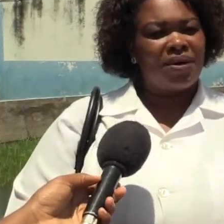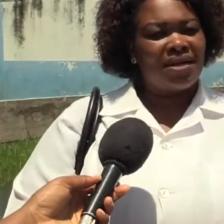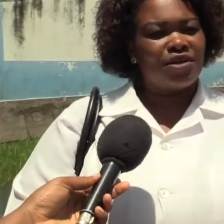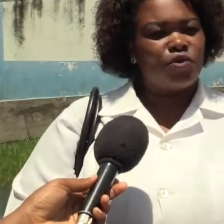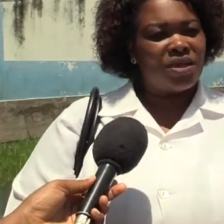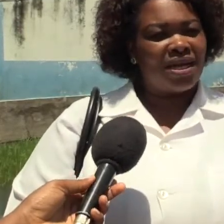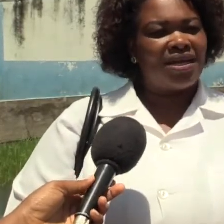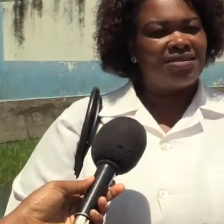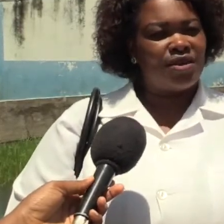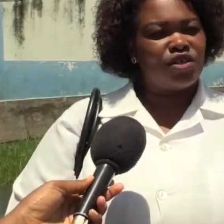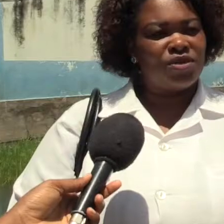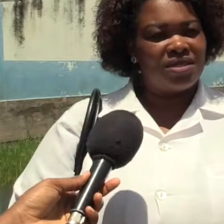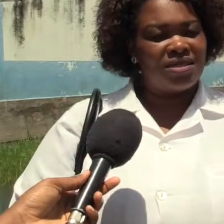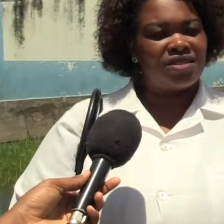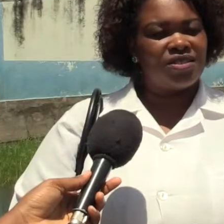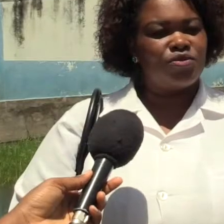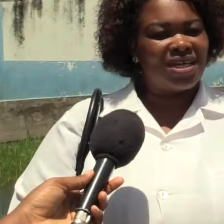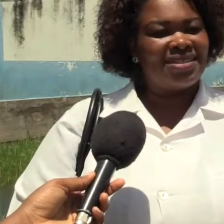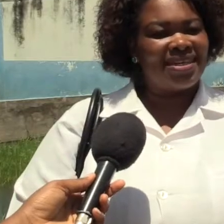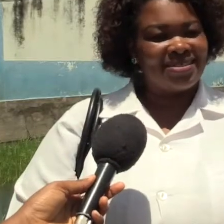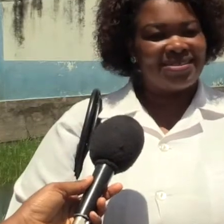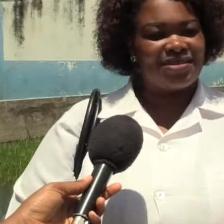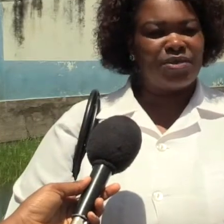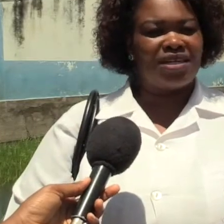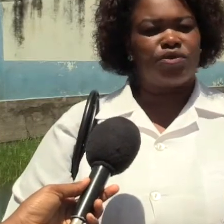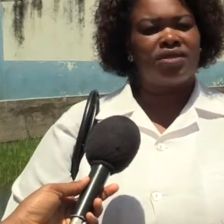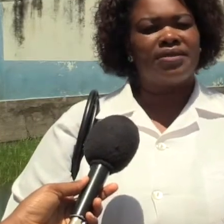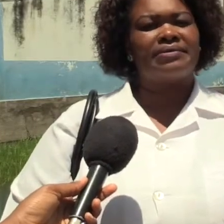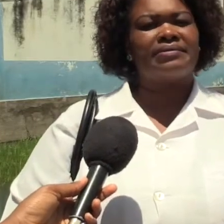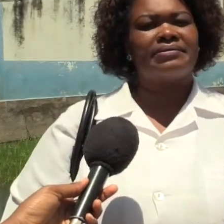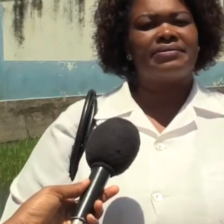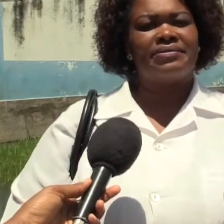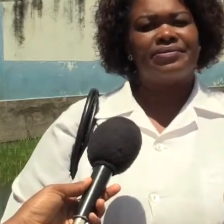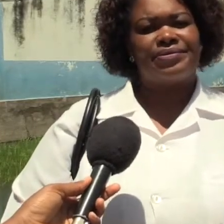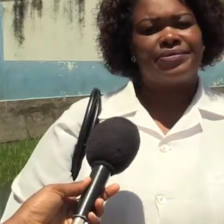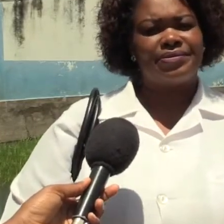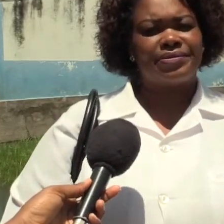para recuperar as aulas perdidas durante esta semana toda.